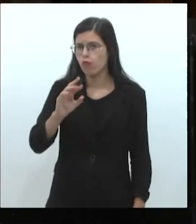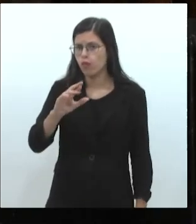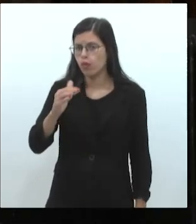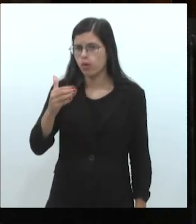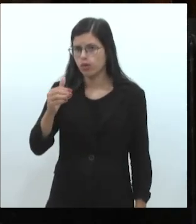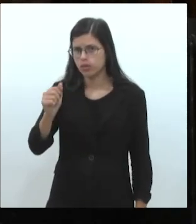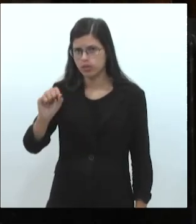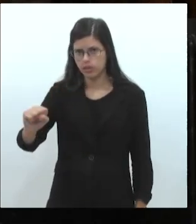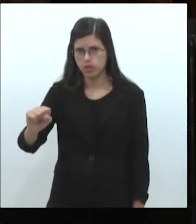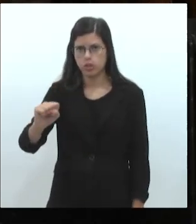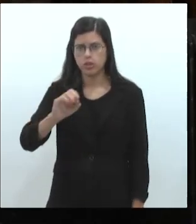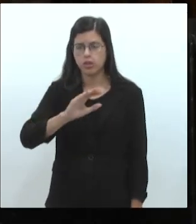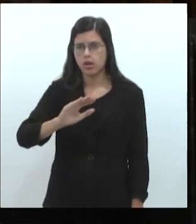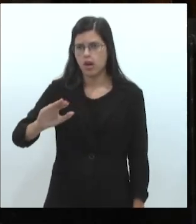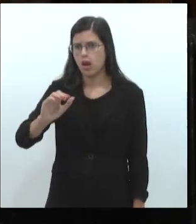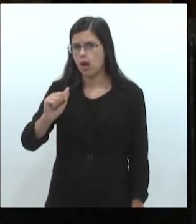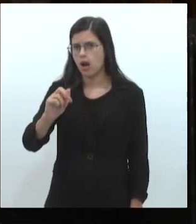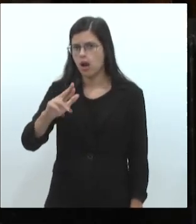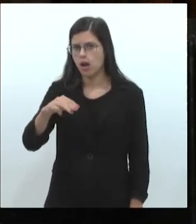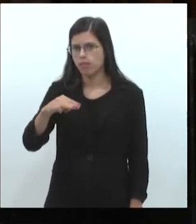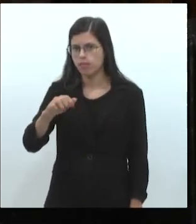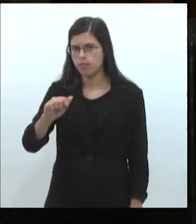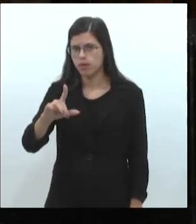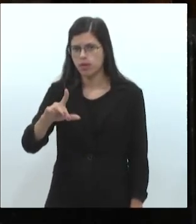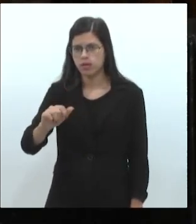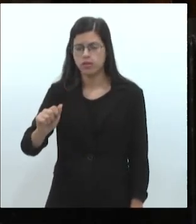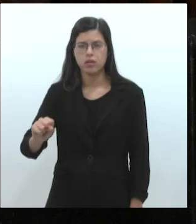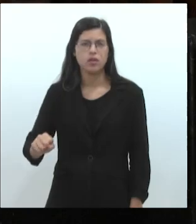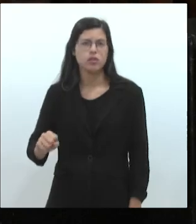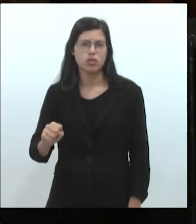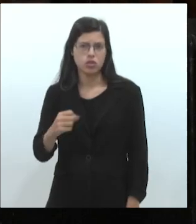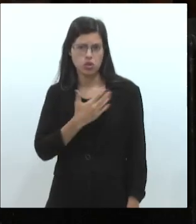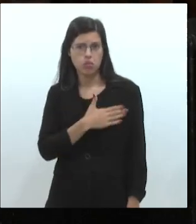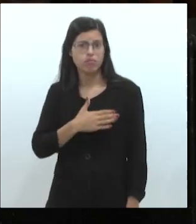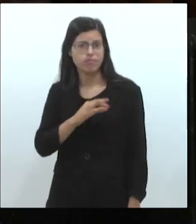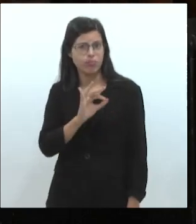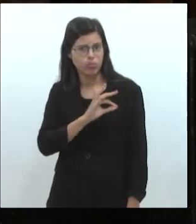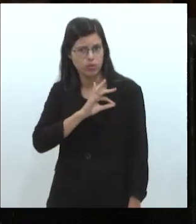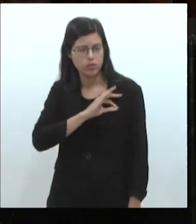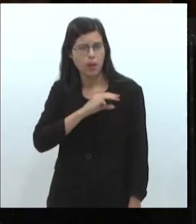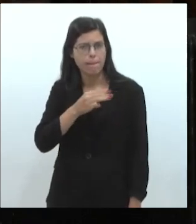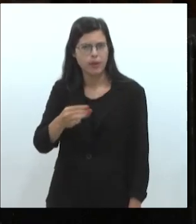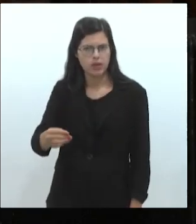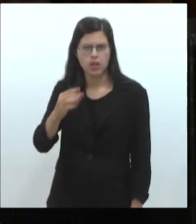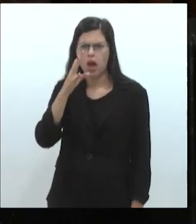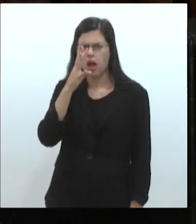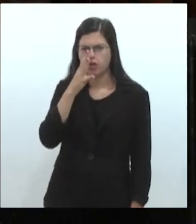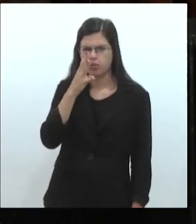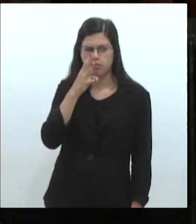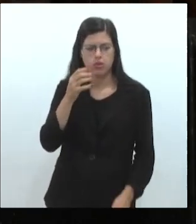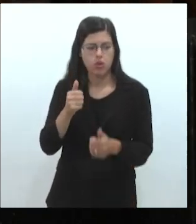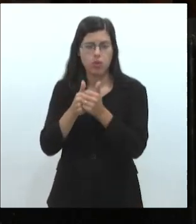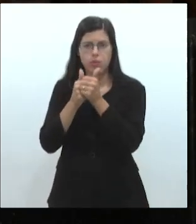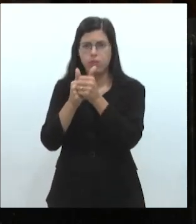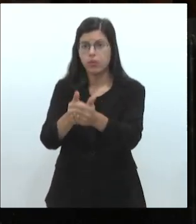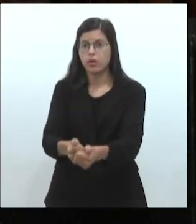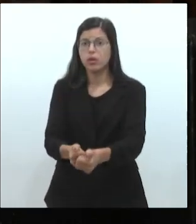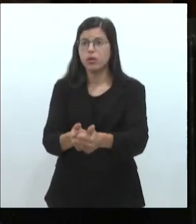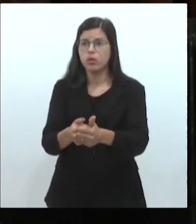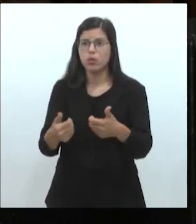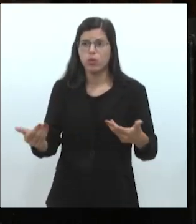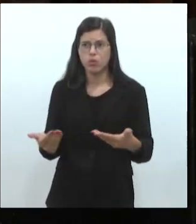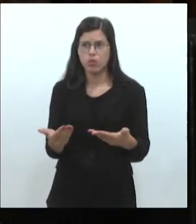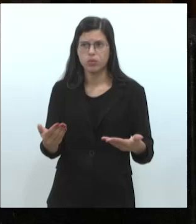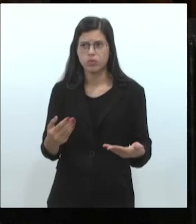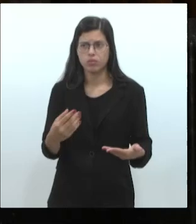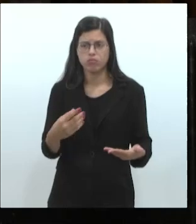Com todo o trabalho das polícias civil e militar, que eu admiro e acompanho muito. Hoje a gente deve ter,